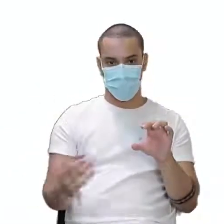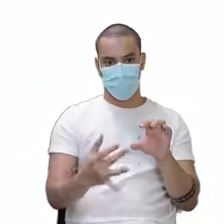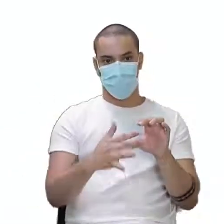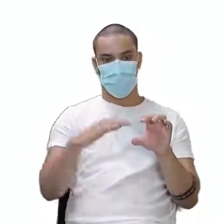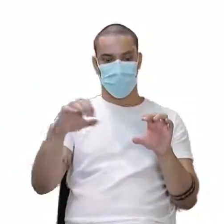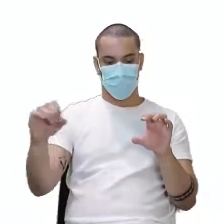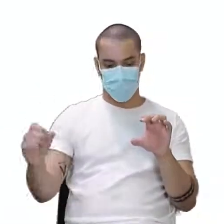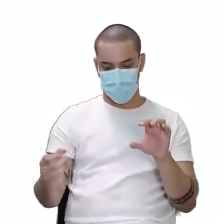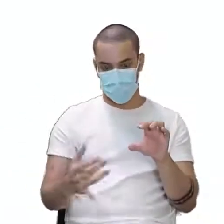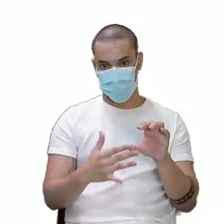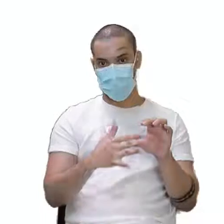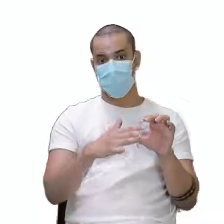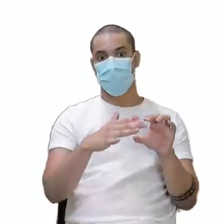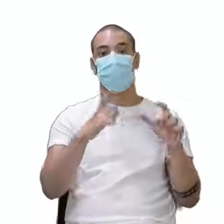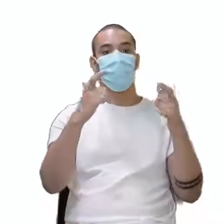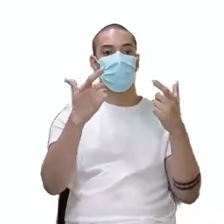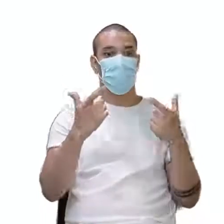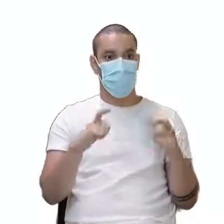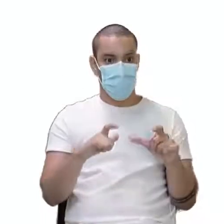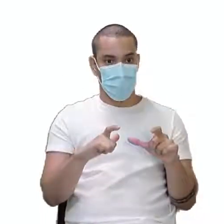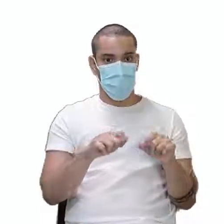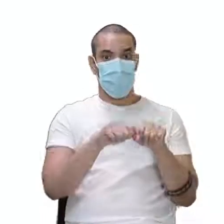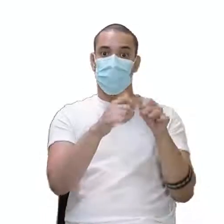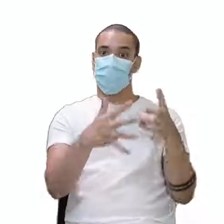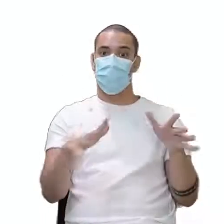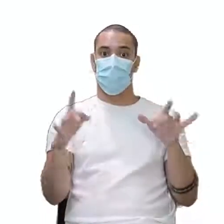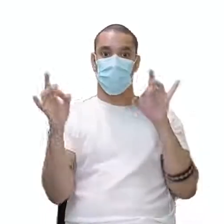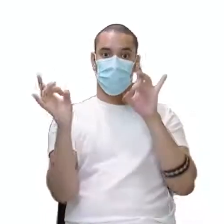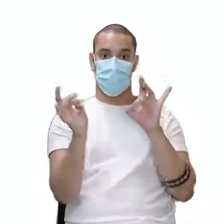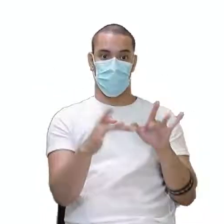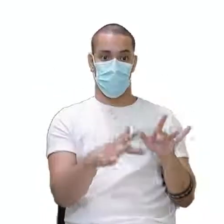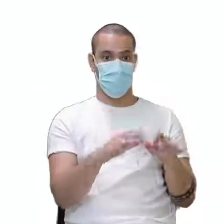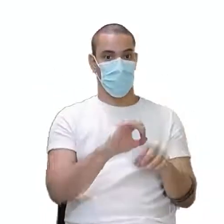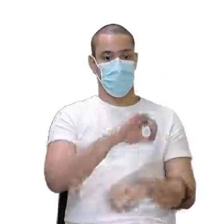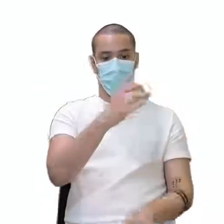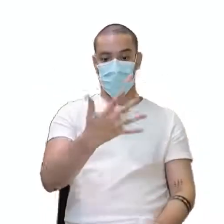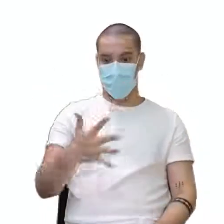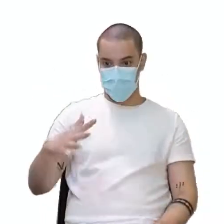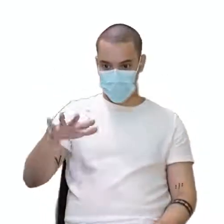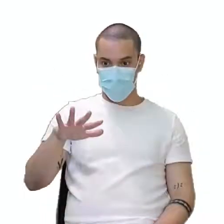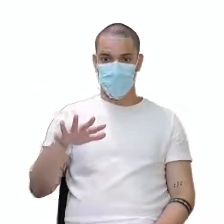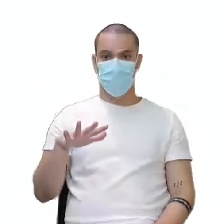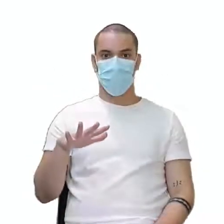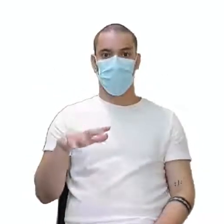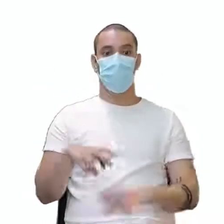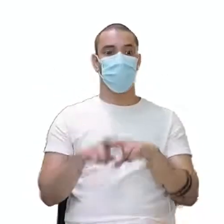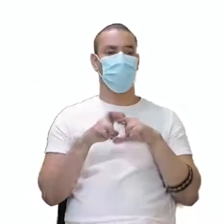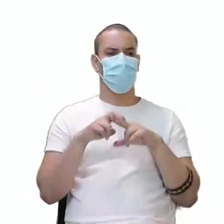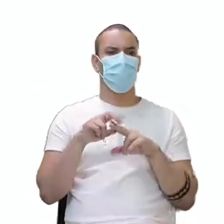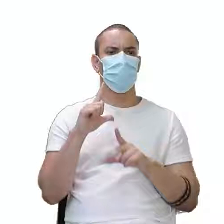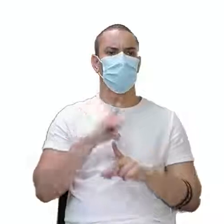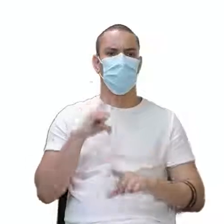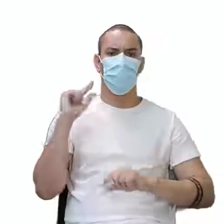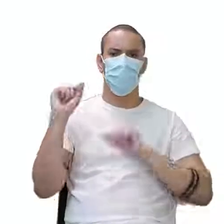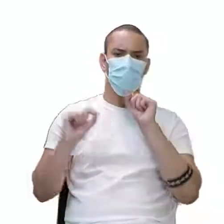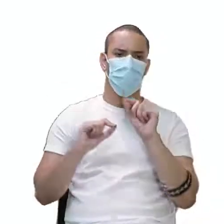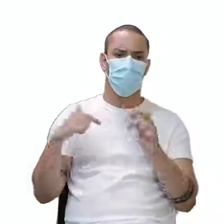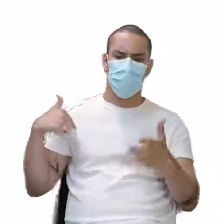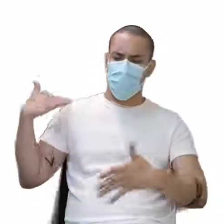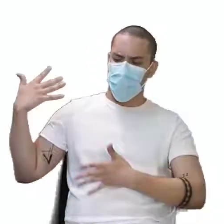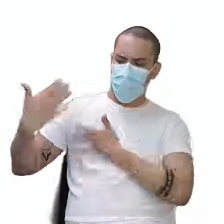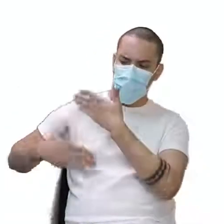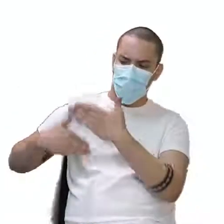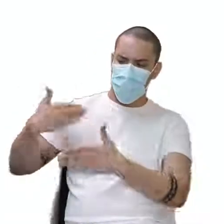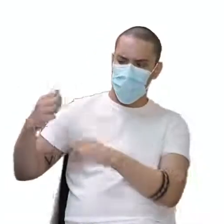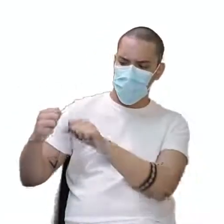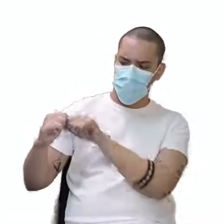lá desaguar no mar, nos oceanos, tá bom? Então, a gente tem todo um transporte.